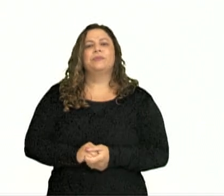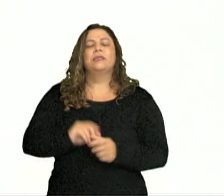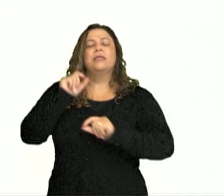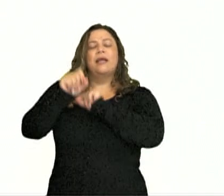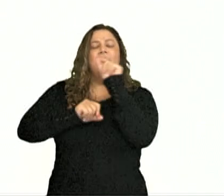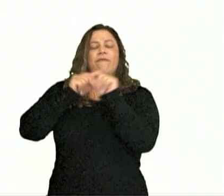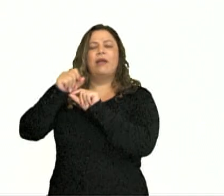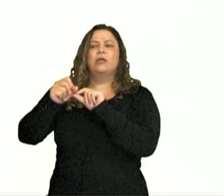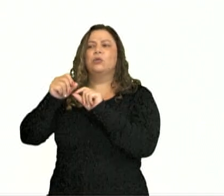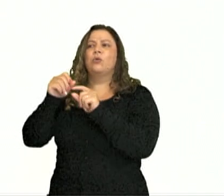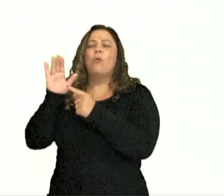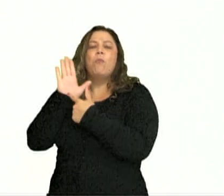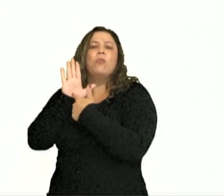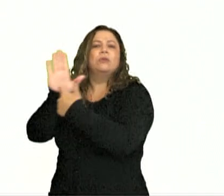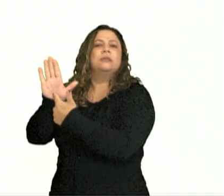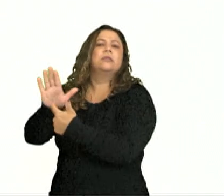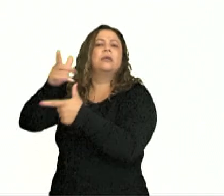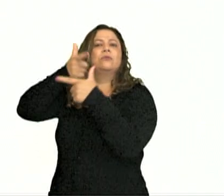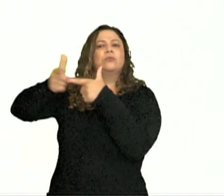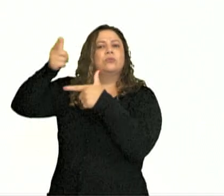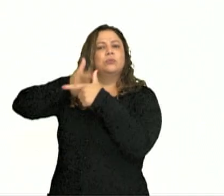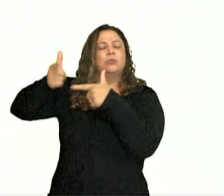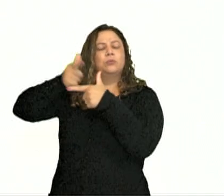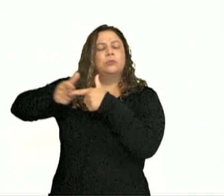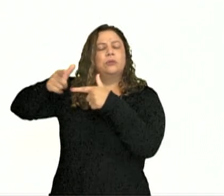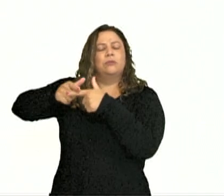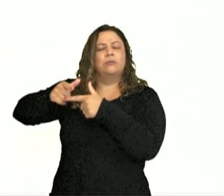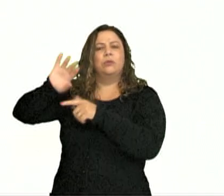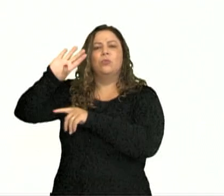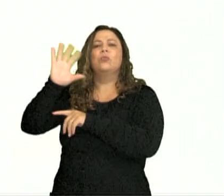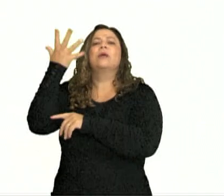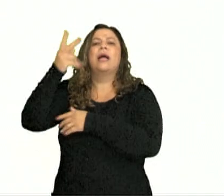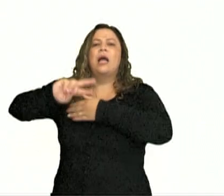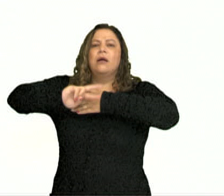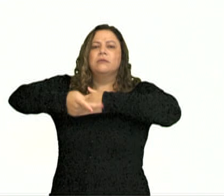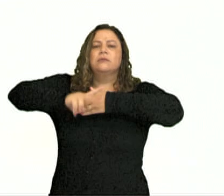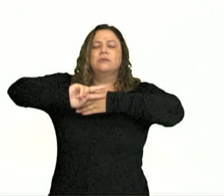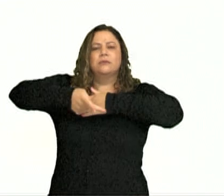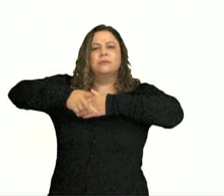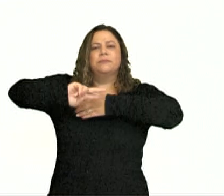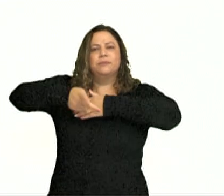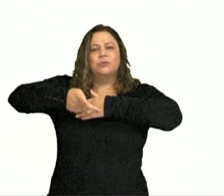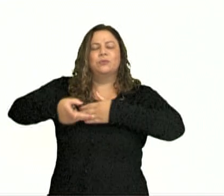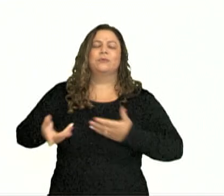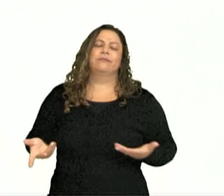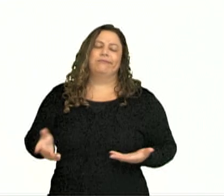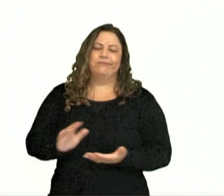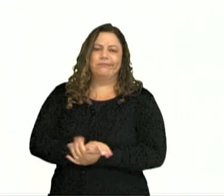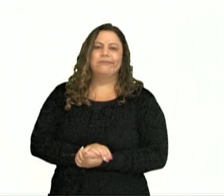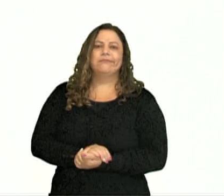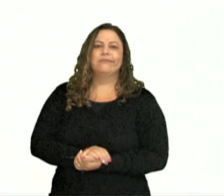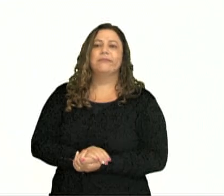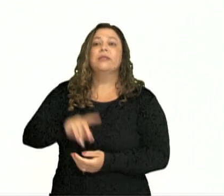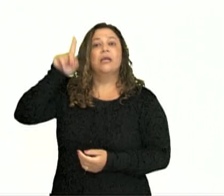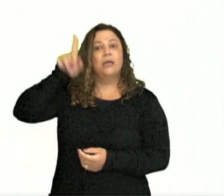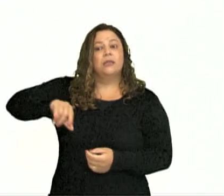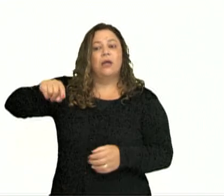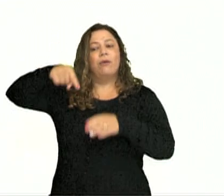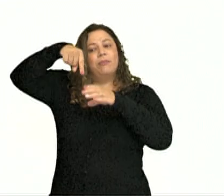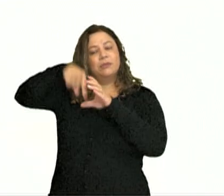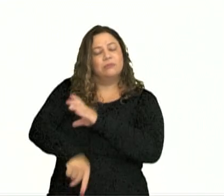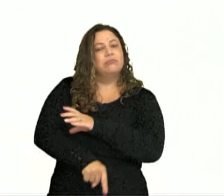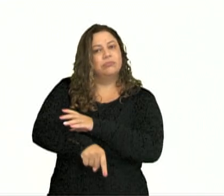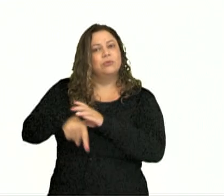problematizar, ela vai mostrar as causas, as consequências. Então, ela